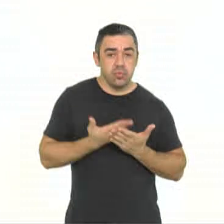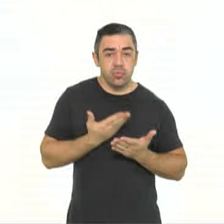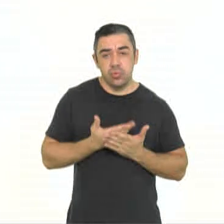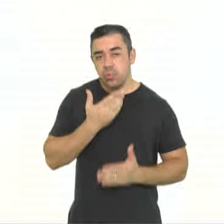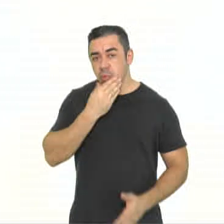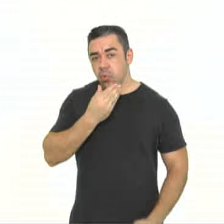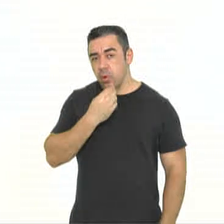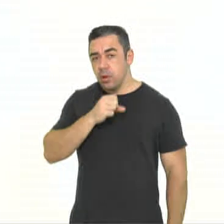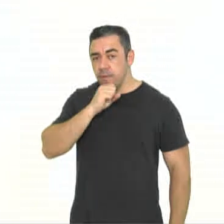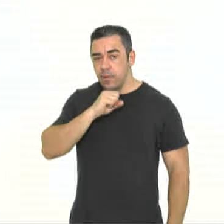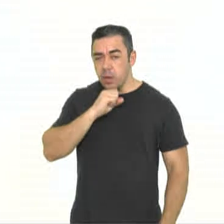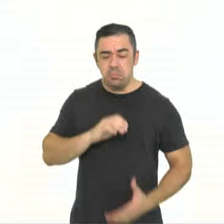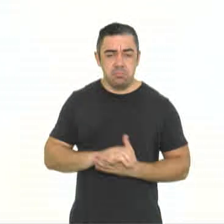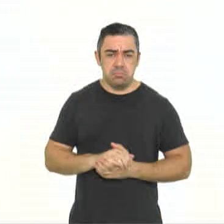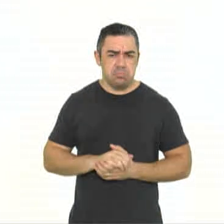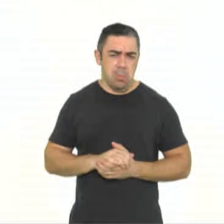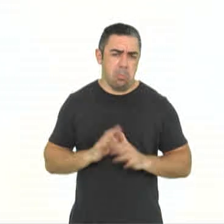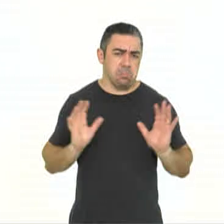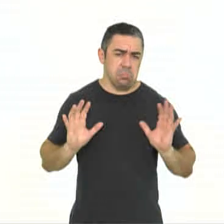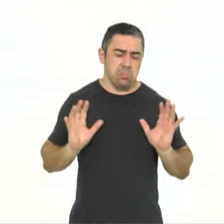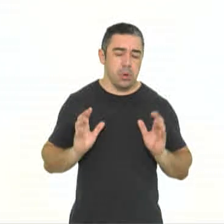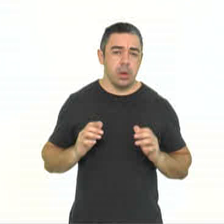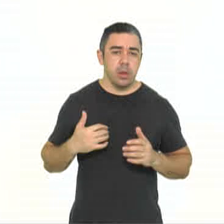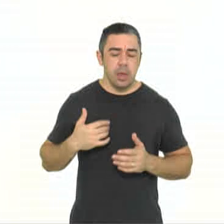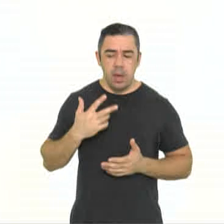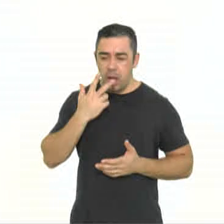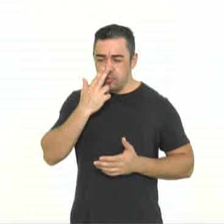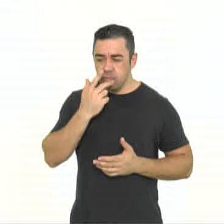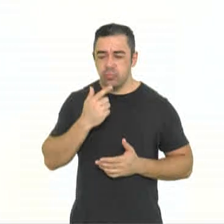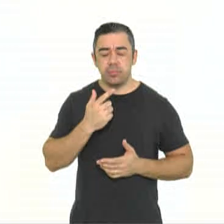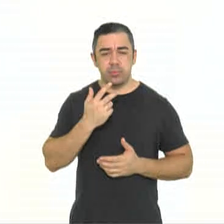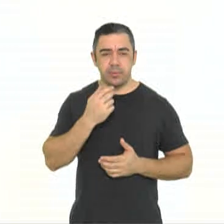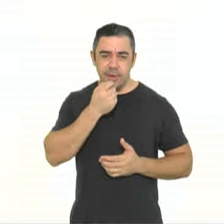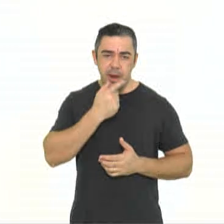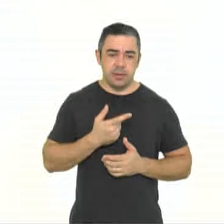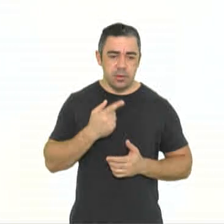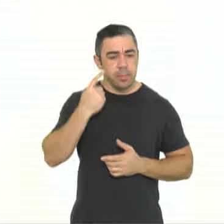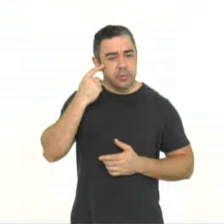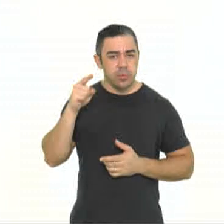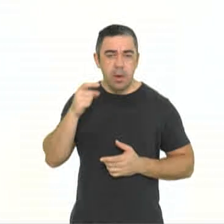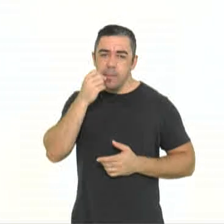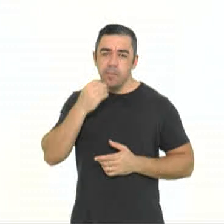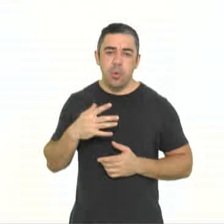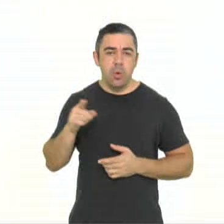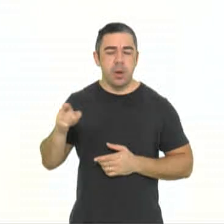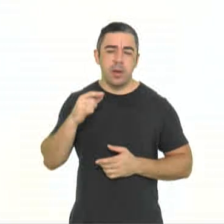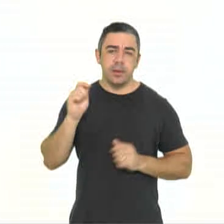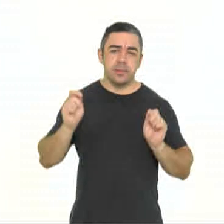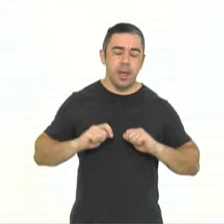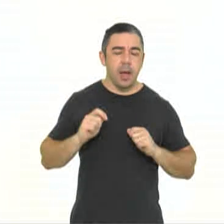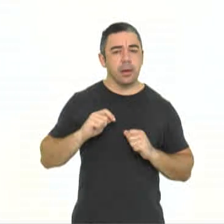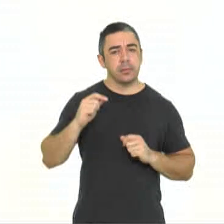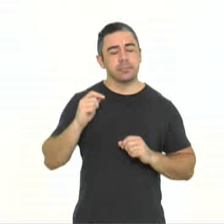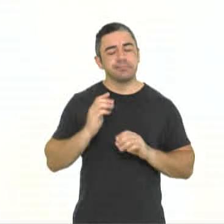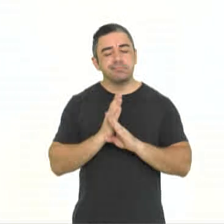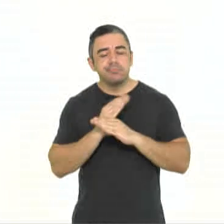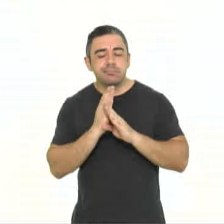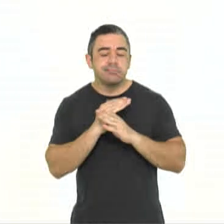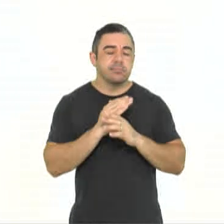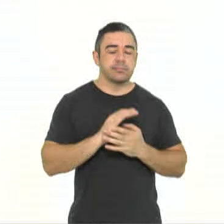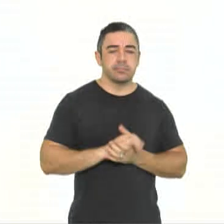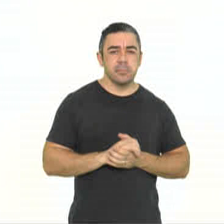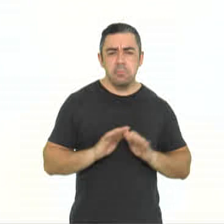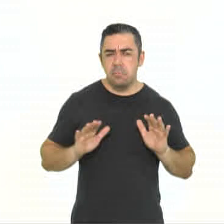velho. Não se incomodaram, acharam graça e julgaram a coisa boa para distraí-lo. Mas com o que